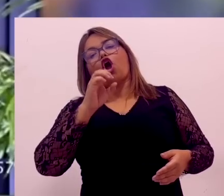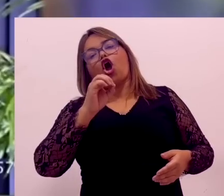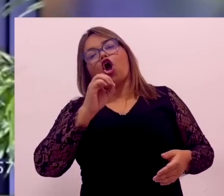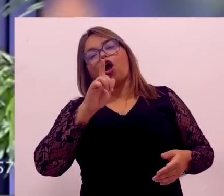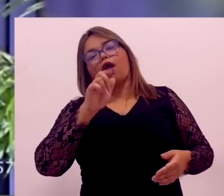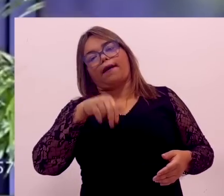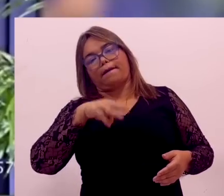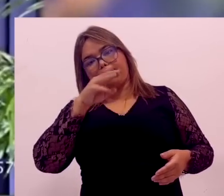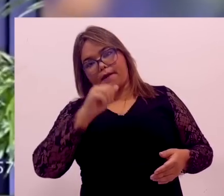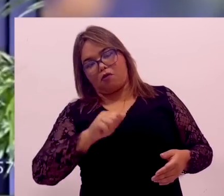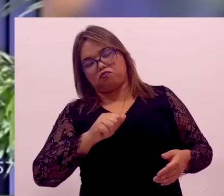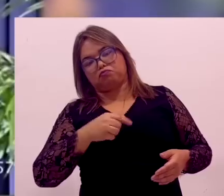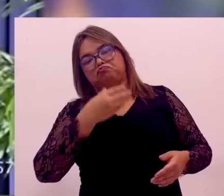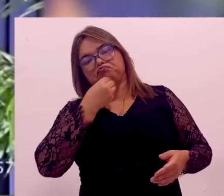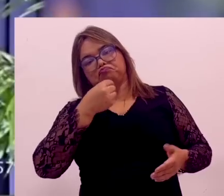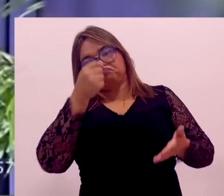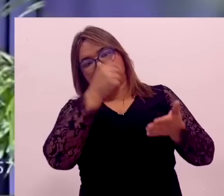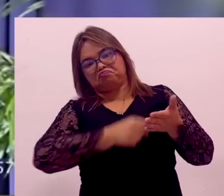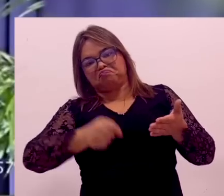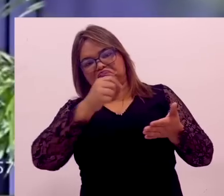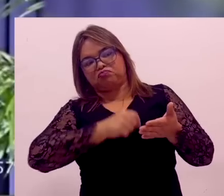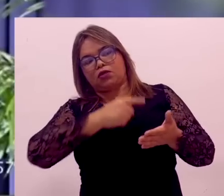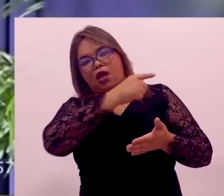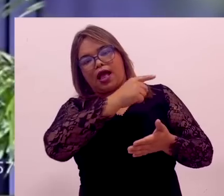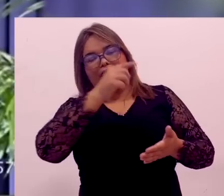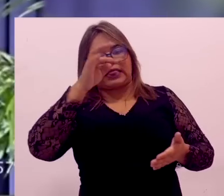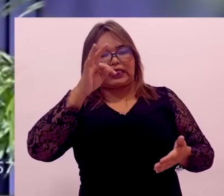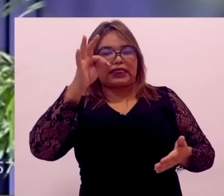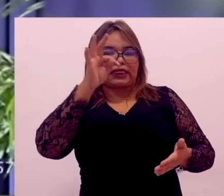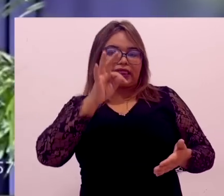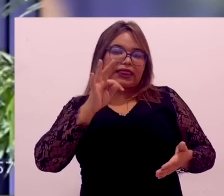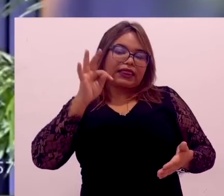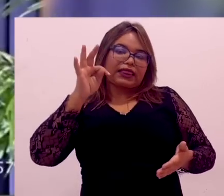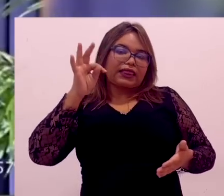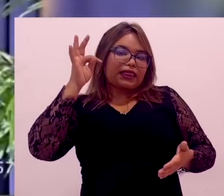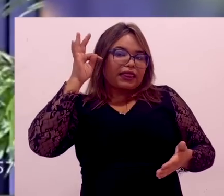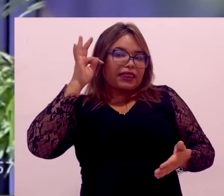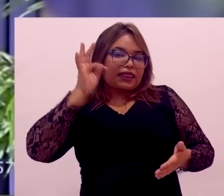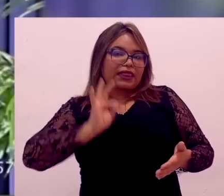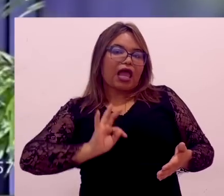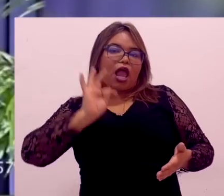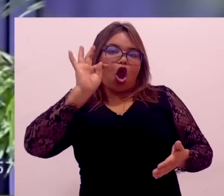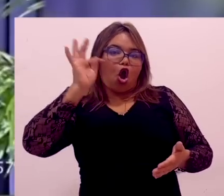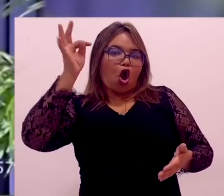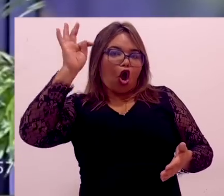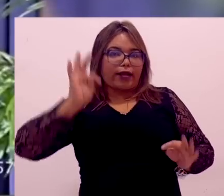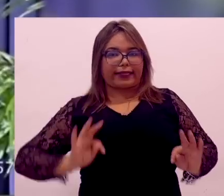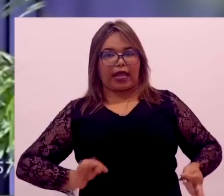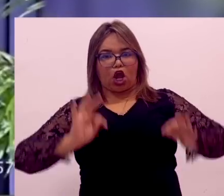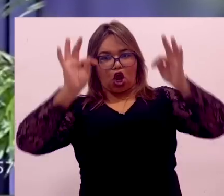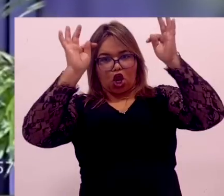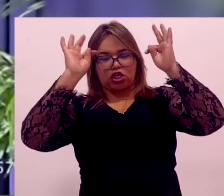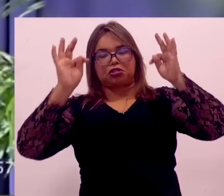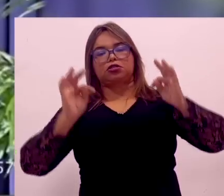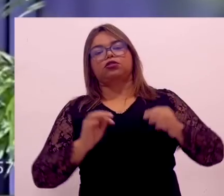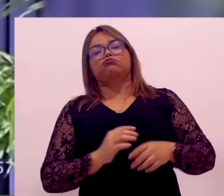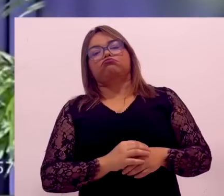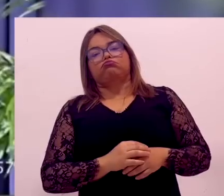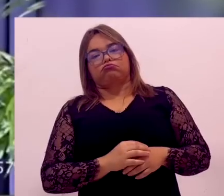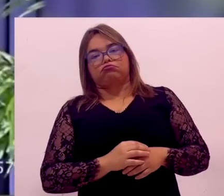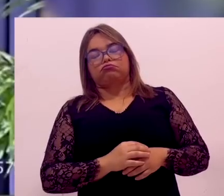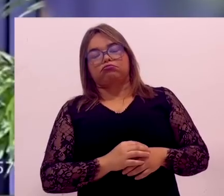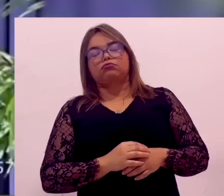Pike. Ele é considerado a teologia central da maçonaria. Somente os maçons mais elevados recebem este